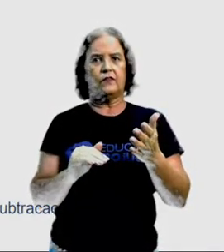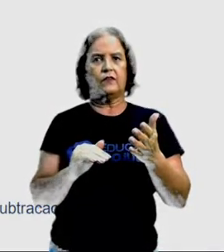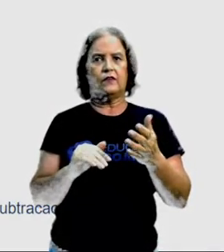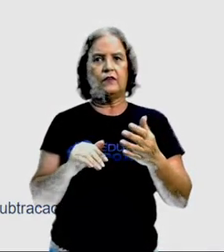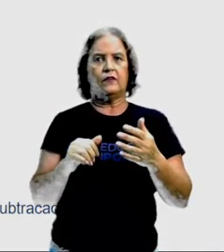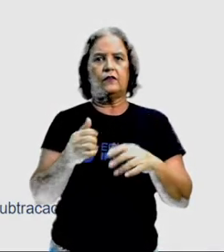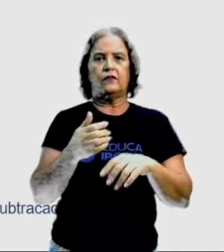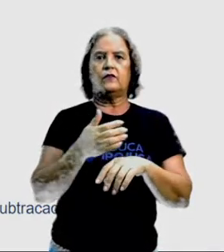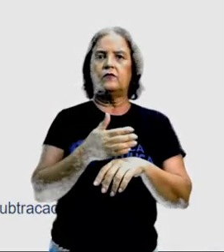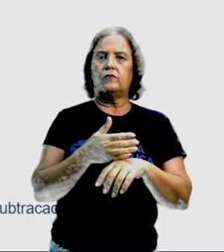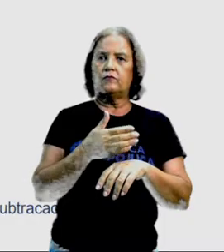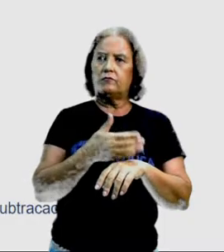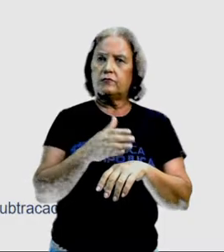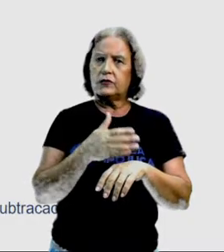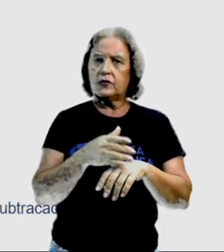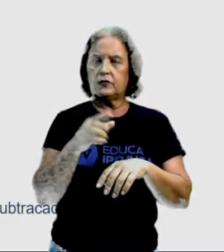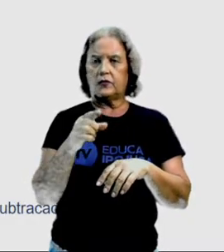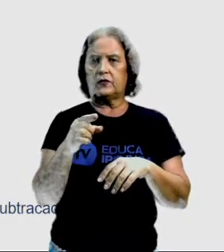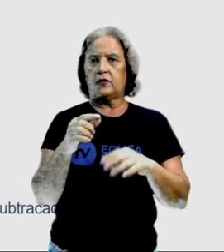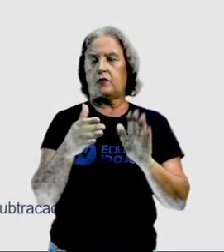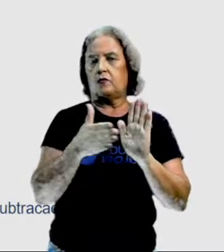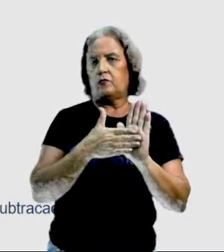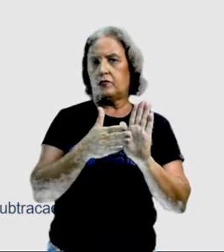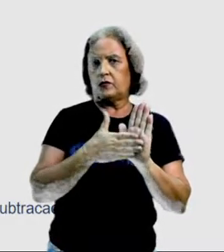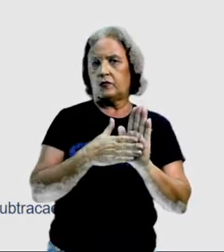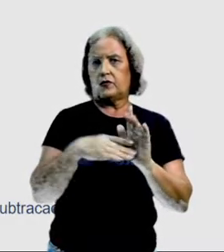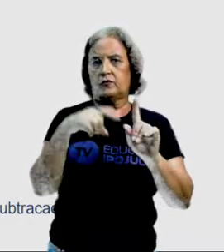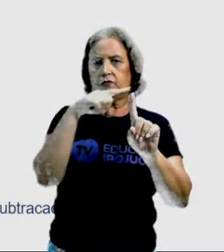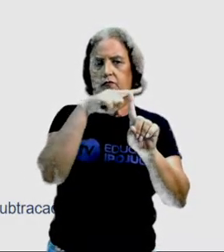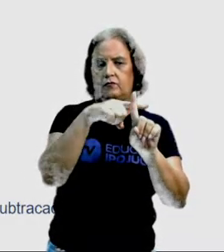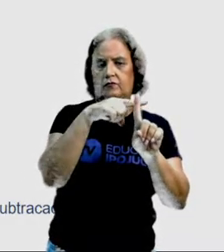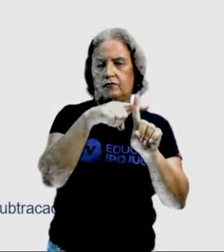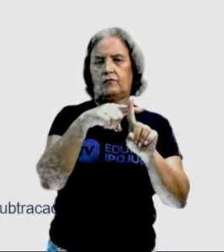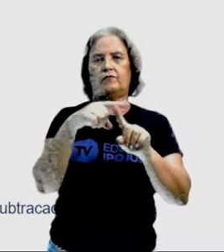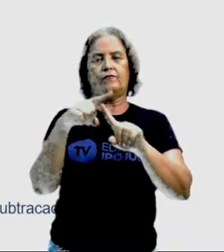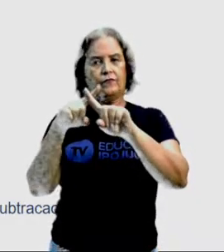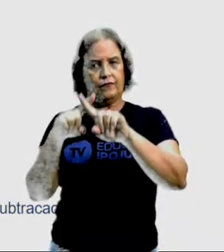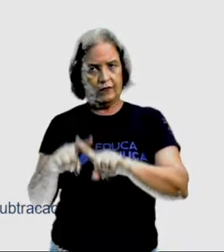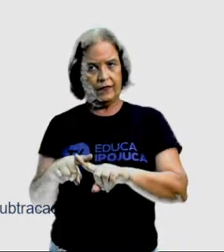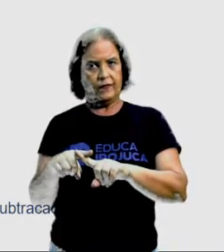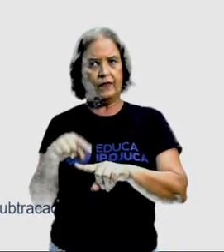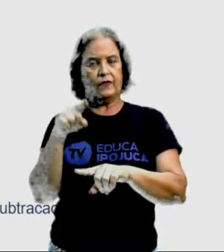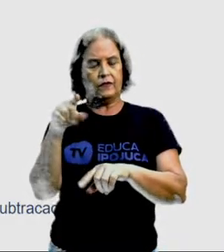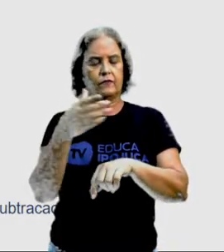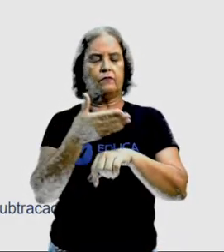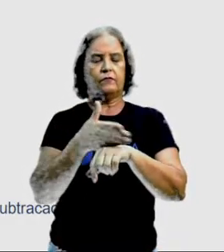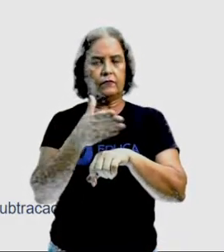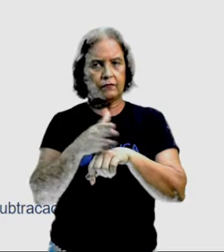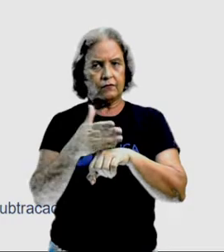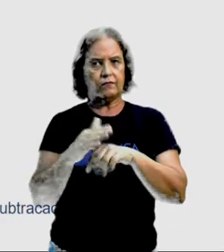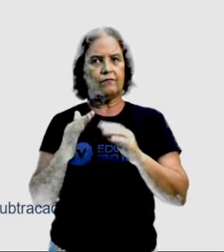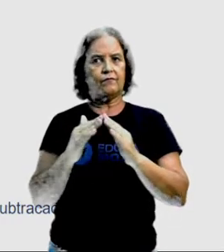de execução de cálculo em duas propostas de adição e multiplicação, para que você também pratique.